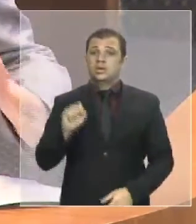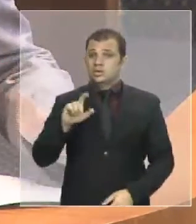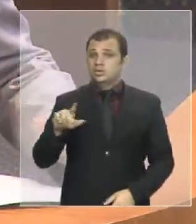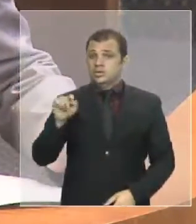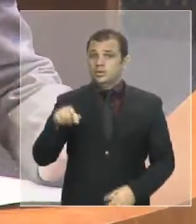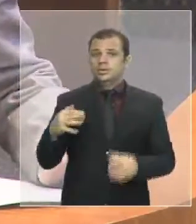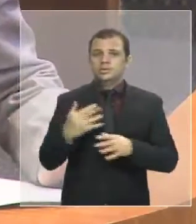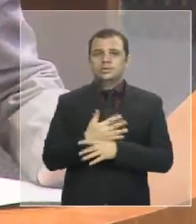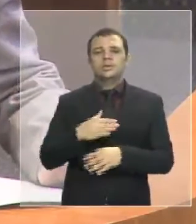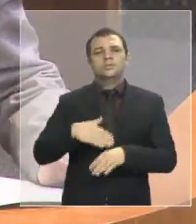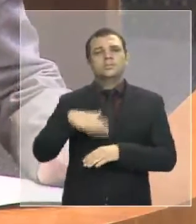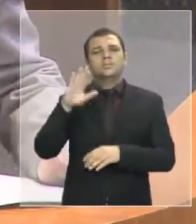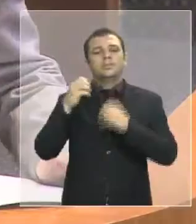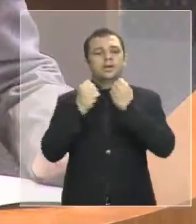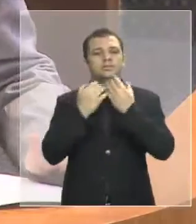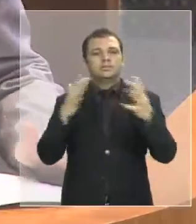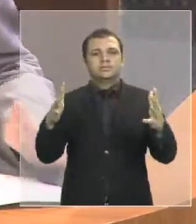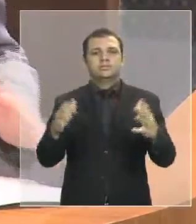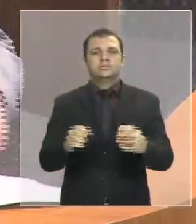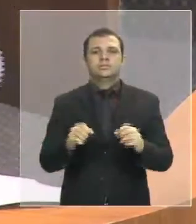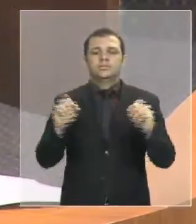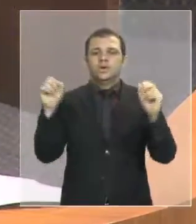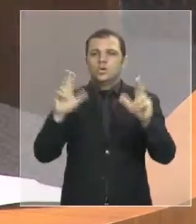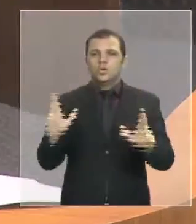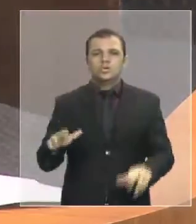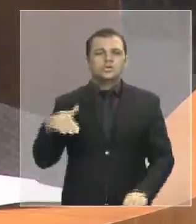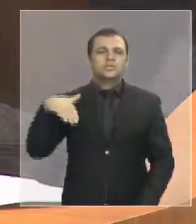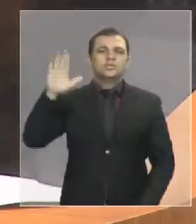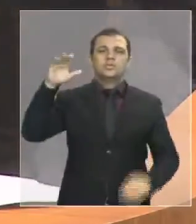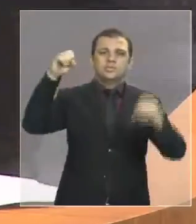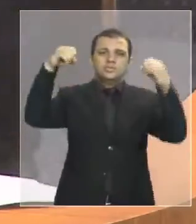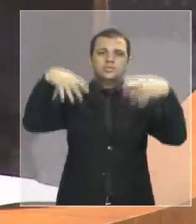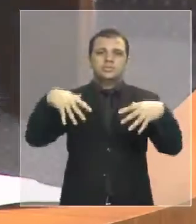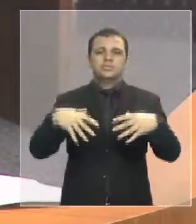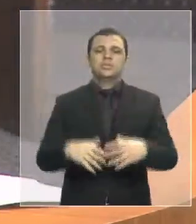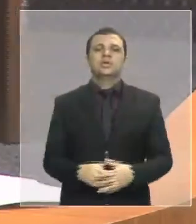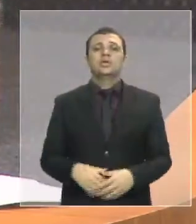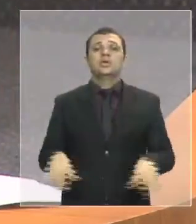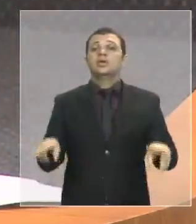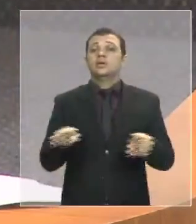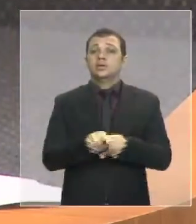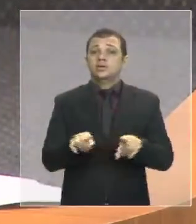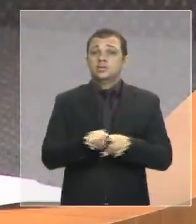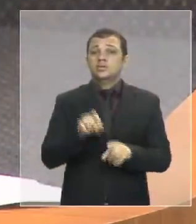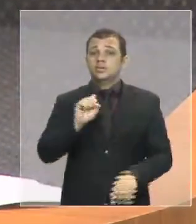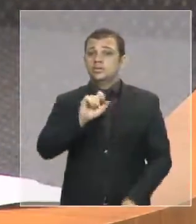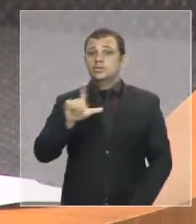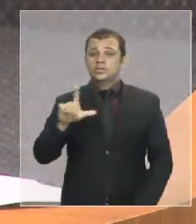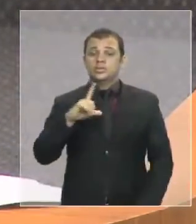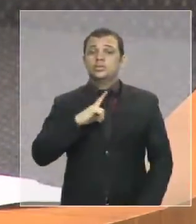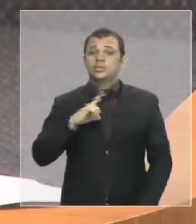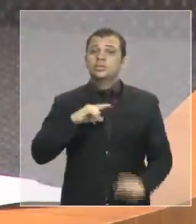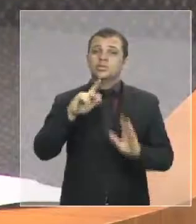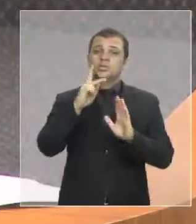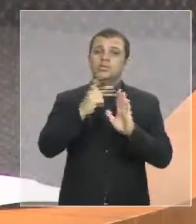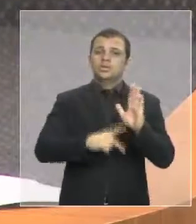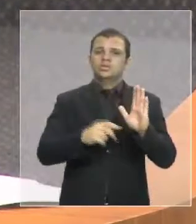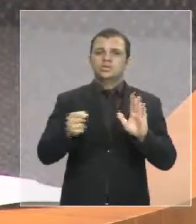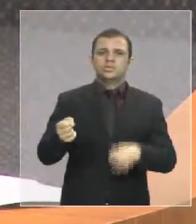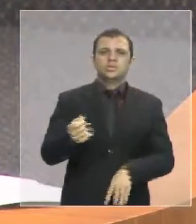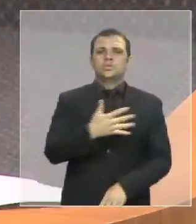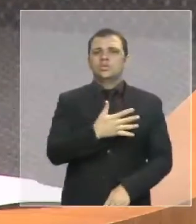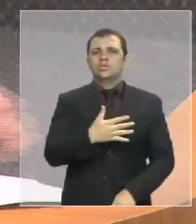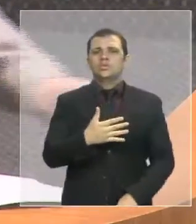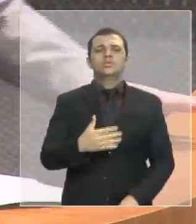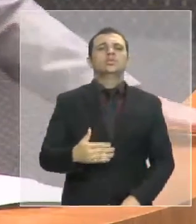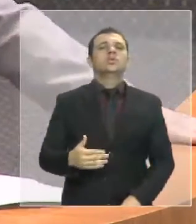mais iluminada são luís conta com este projeto moderno e